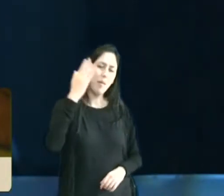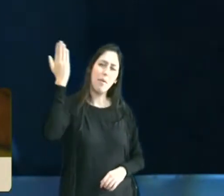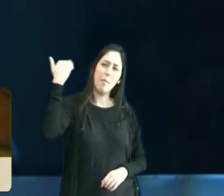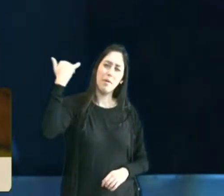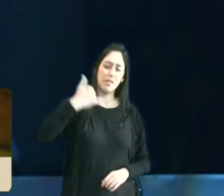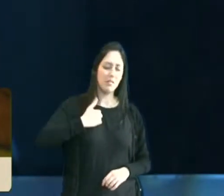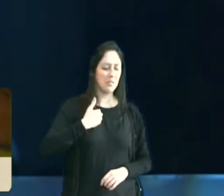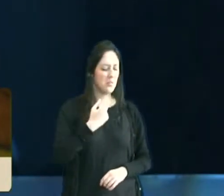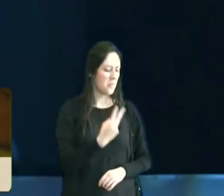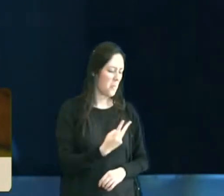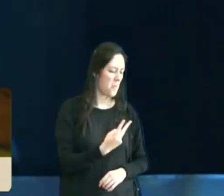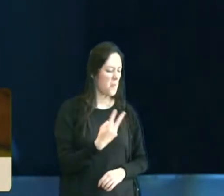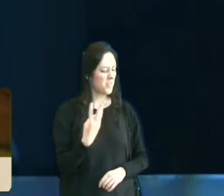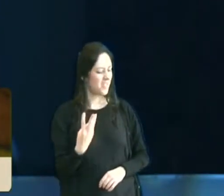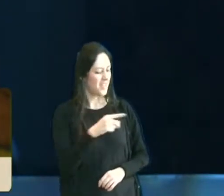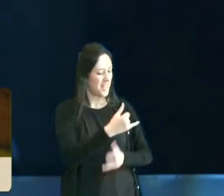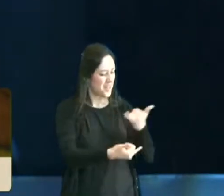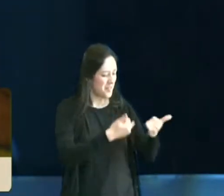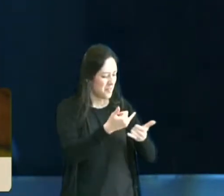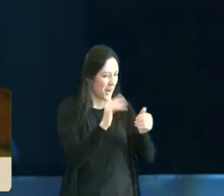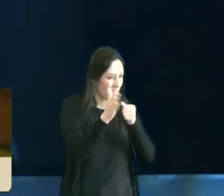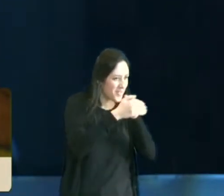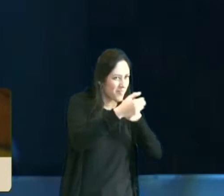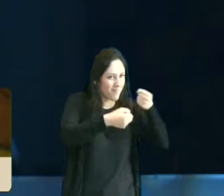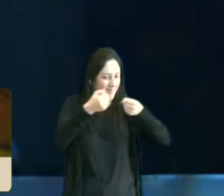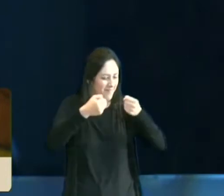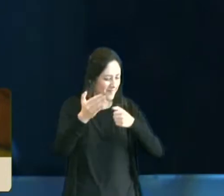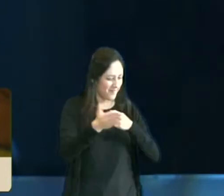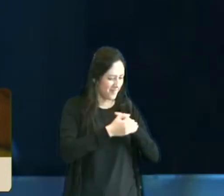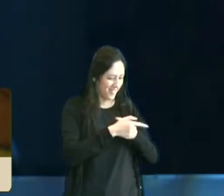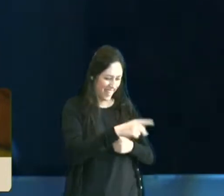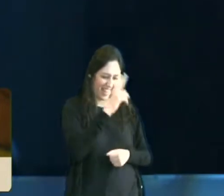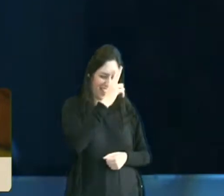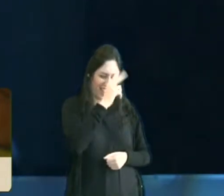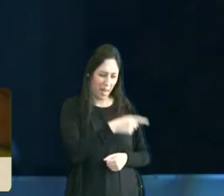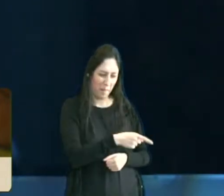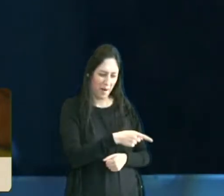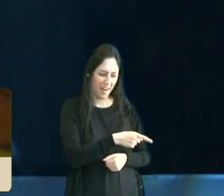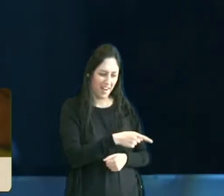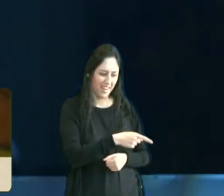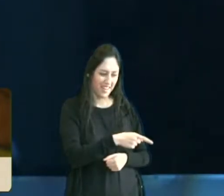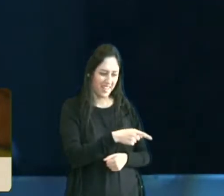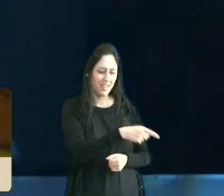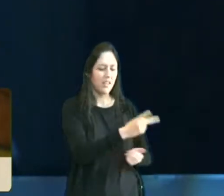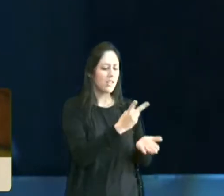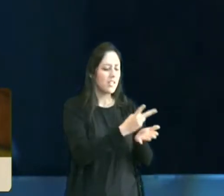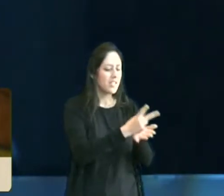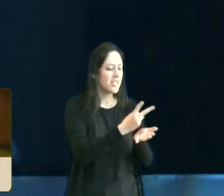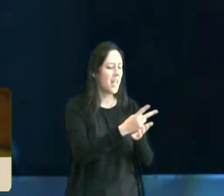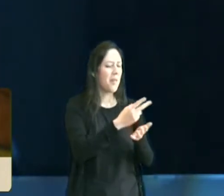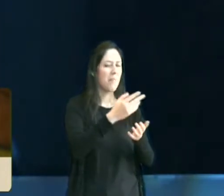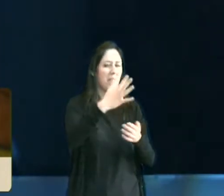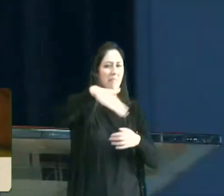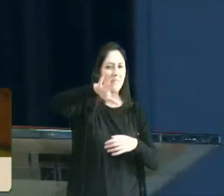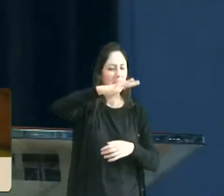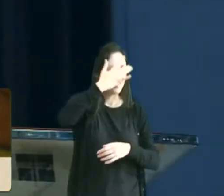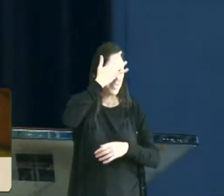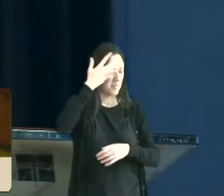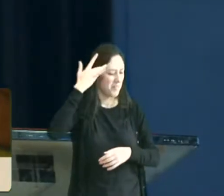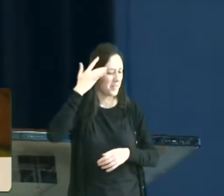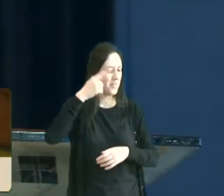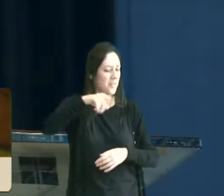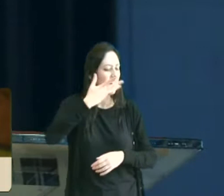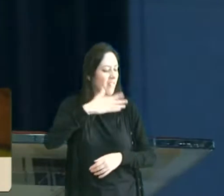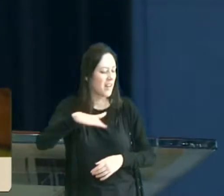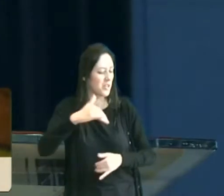anos de idade, brincando de esconde-esconde. Você era o café com leite, os meninos esqueceram de você e você